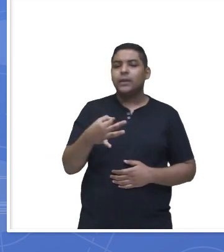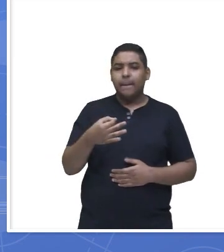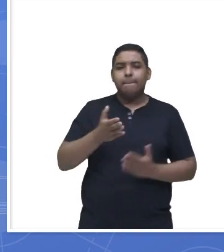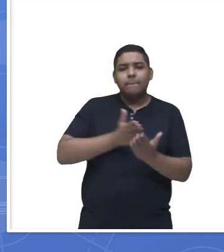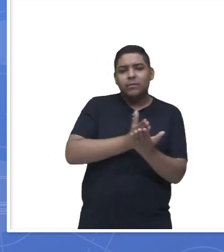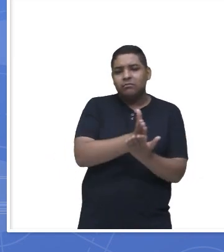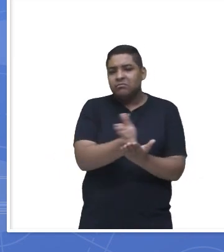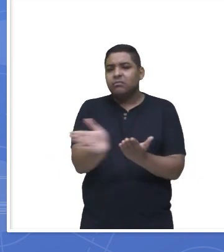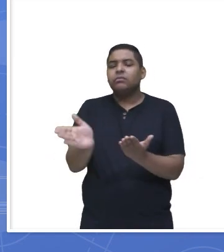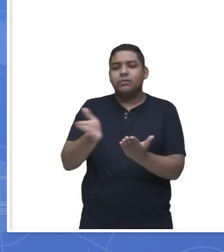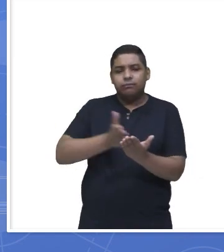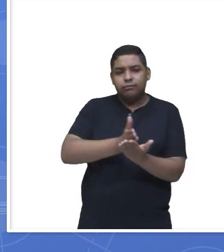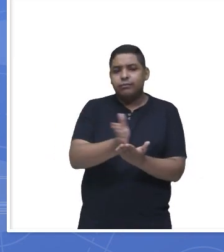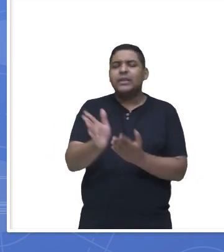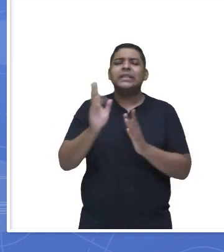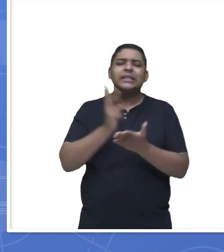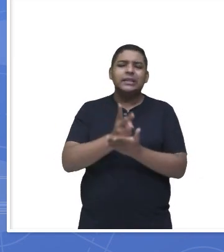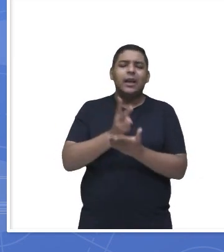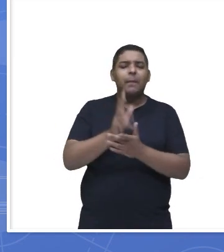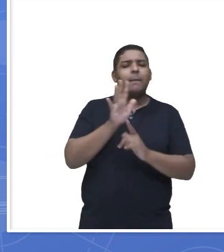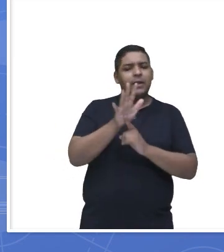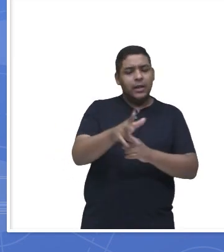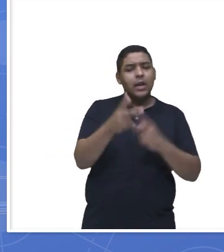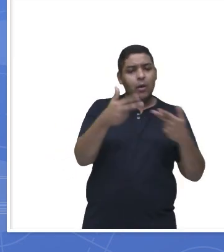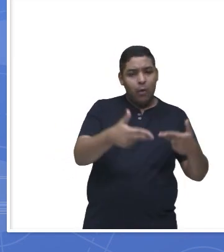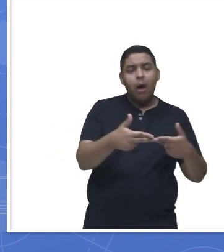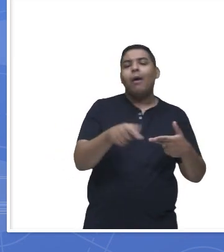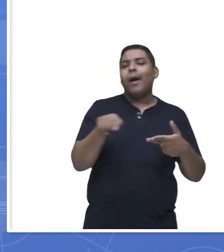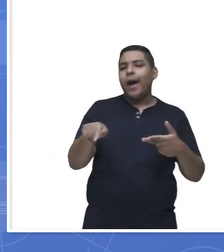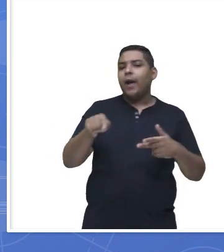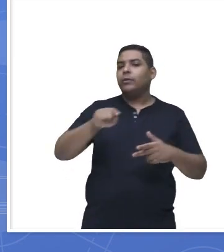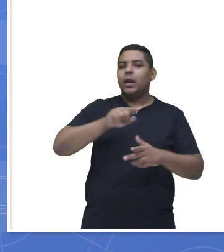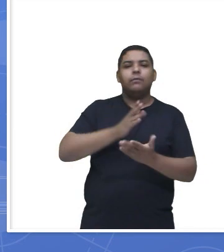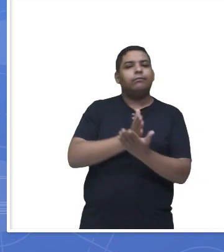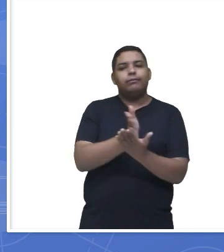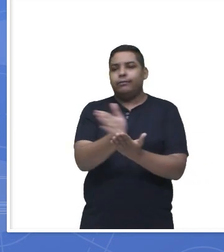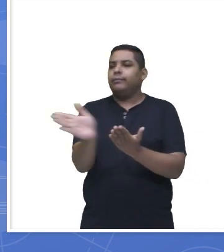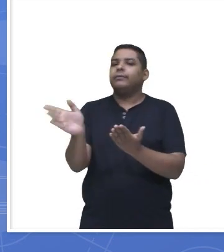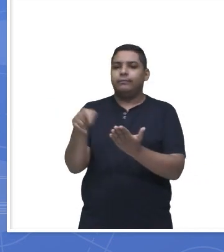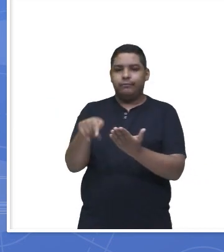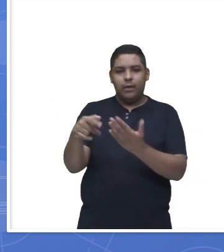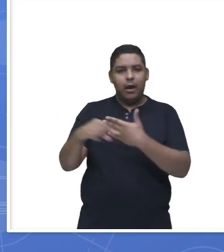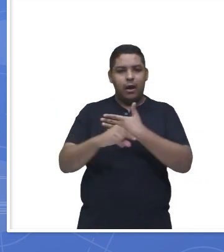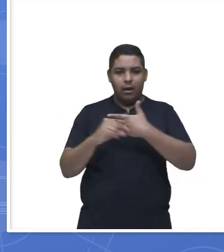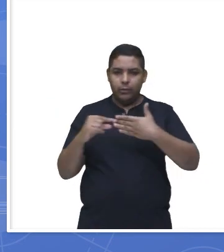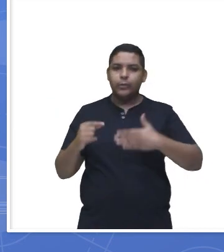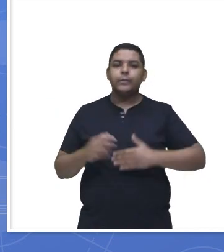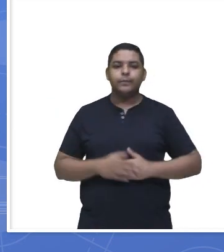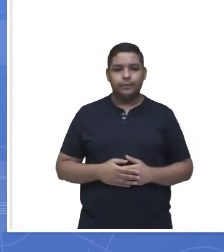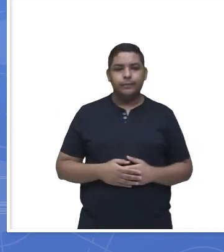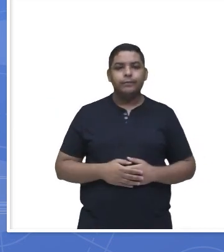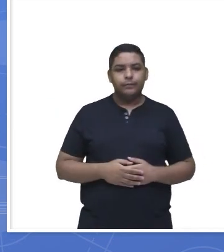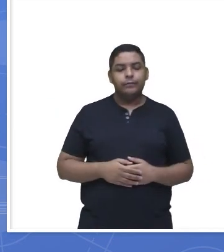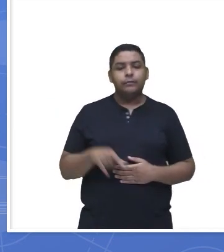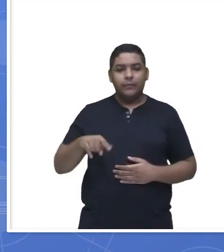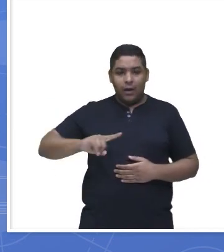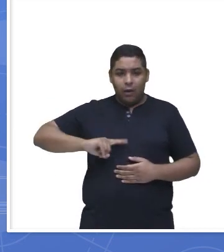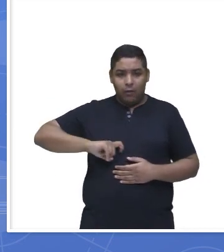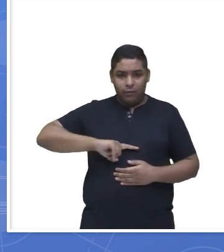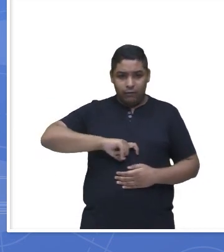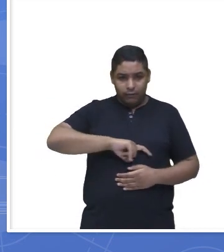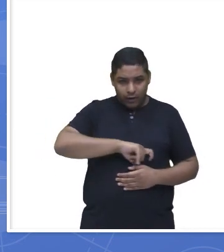daquela coisa como era apresentada no momento. Já o verme, olha aqui como as críticas vieram. Já o verme